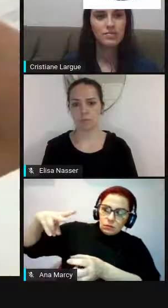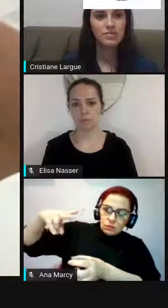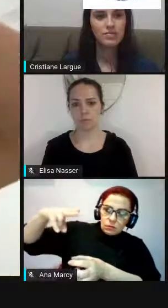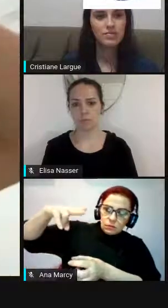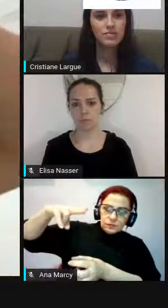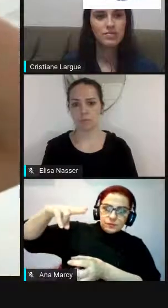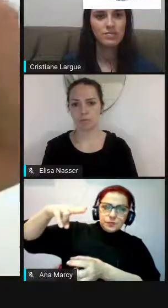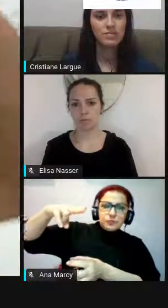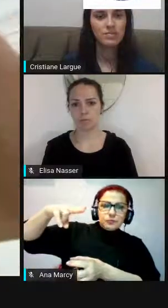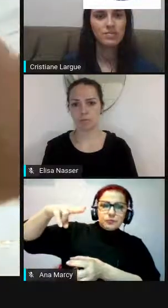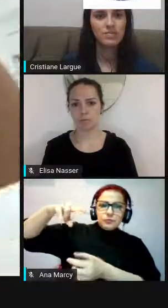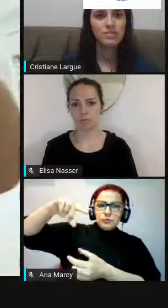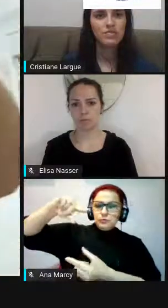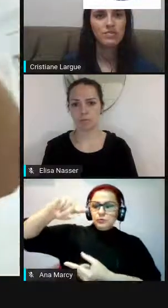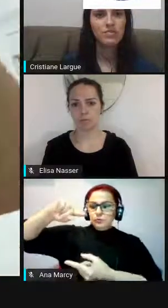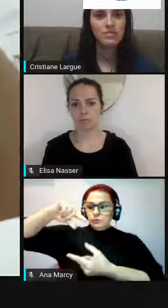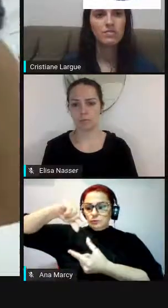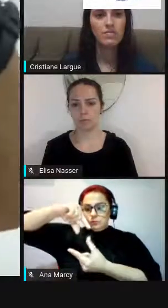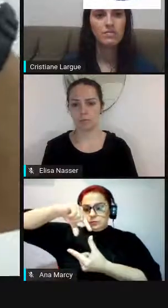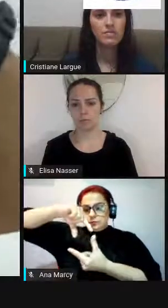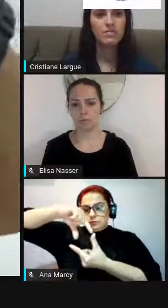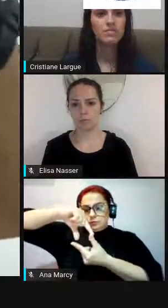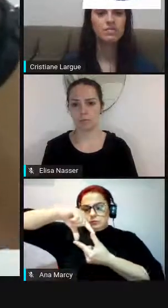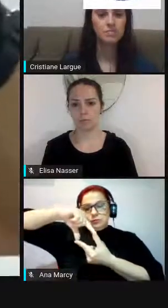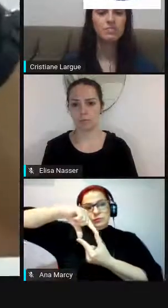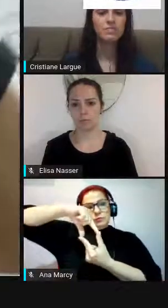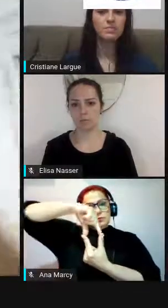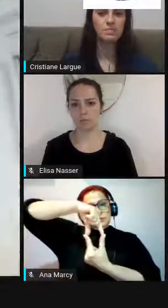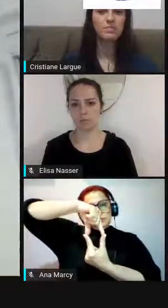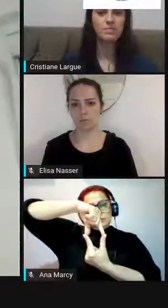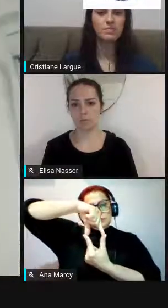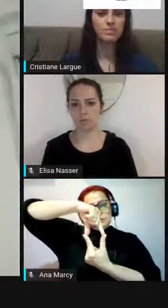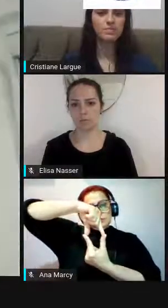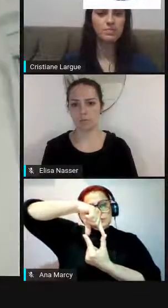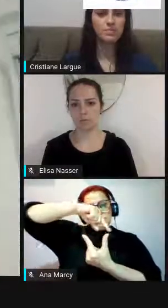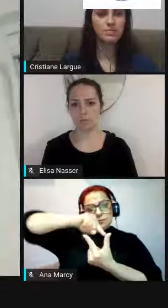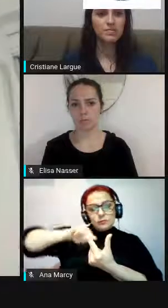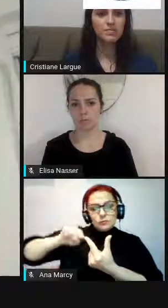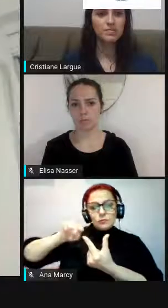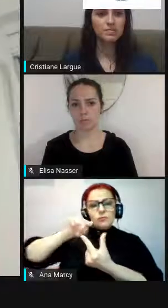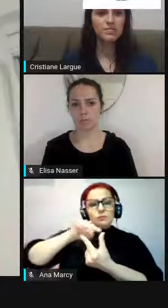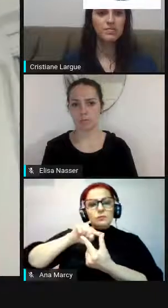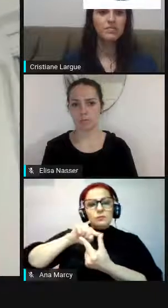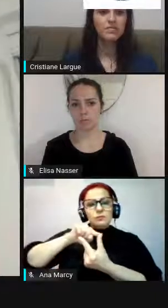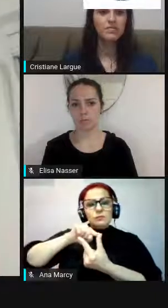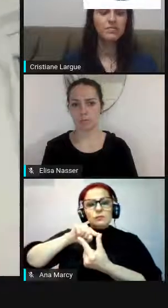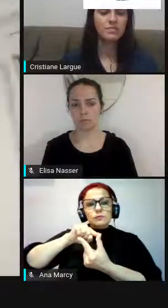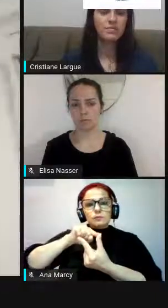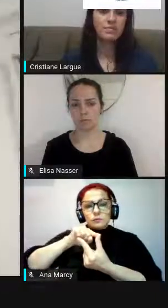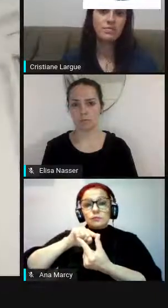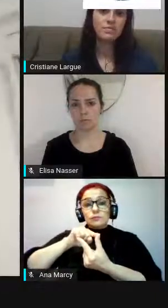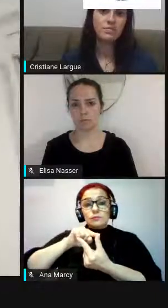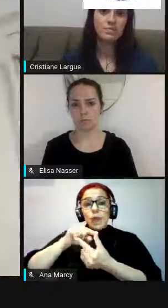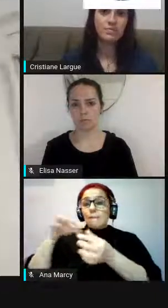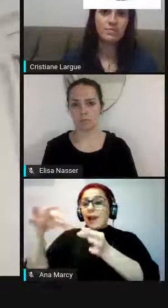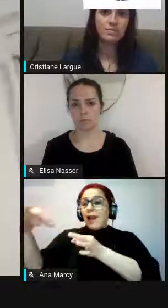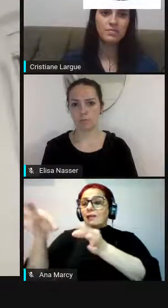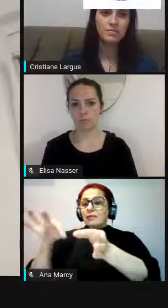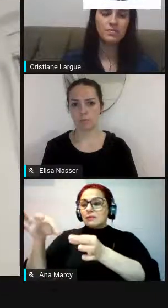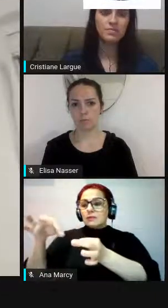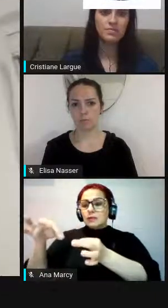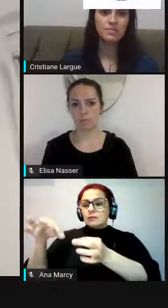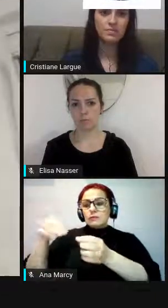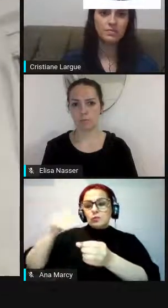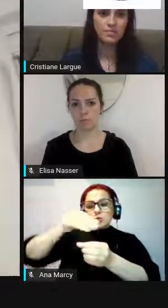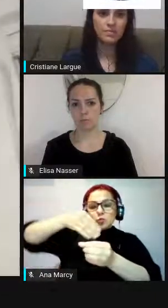mais ou menos desse tamanho assim tá deixa eu ver esse caminhão aqui dentro ficar desse tamanho a garrafinha enrola um tecido nela e ela vai ficar um